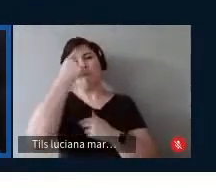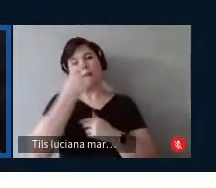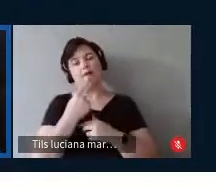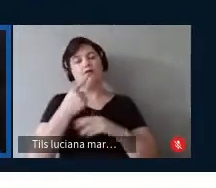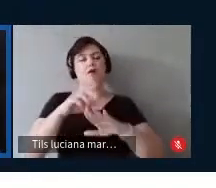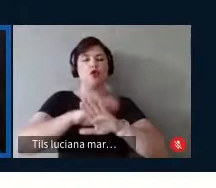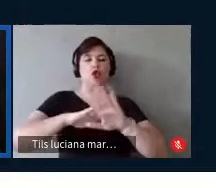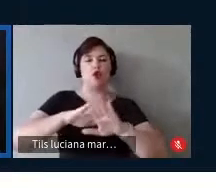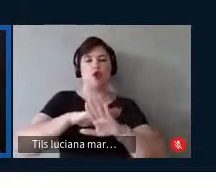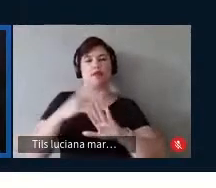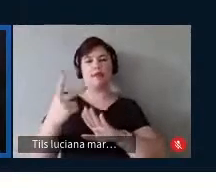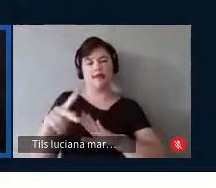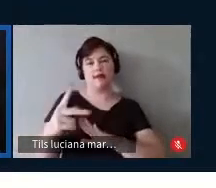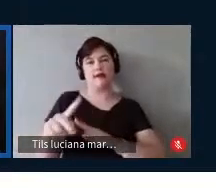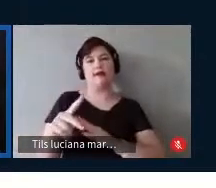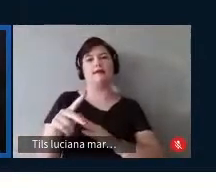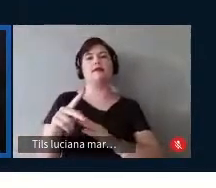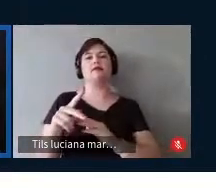ideológico,